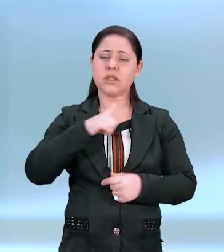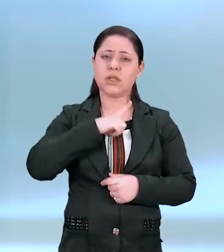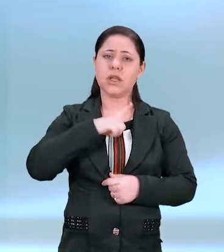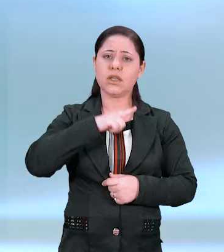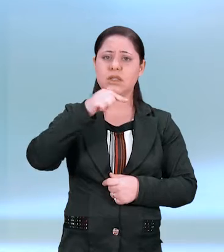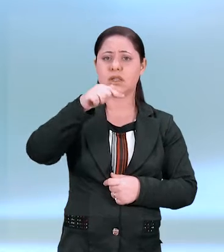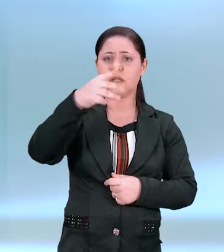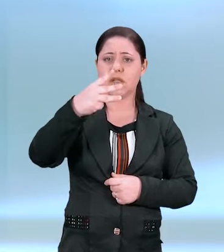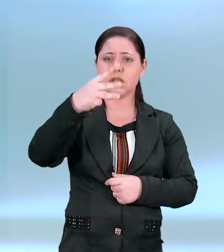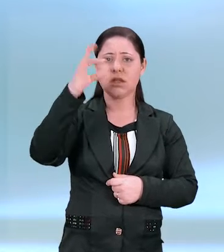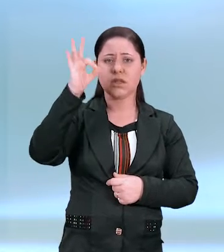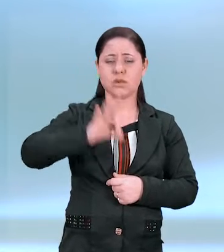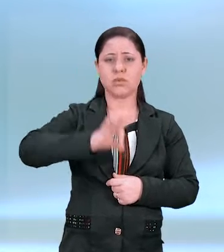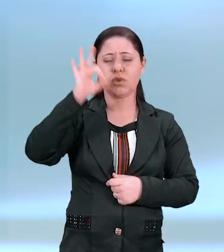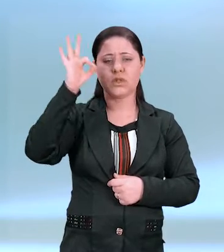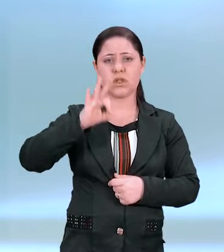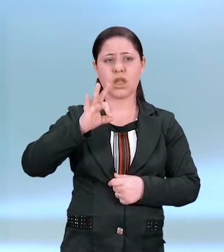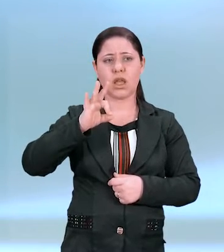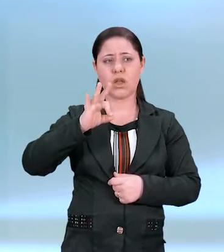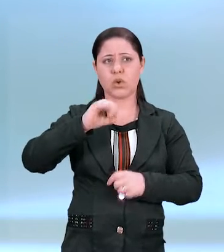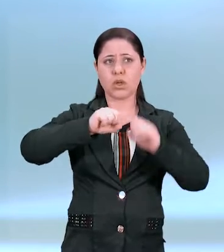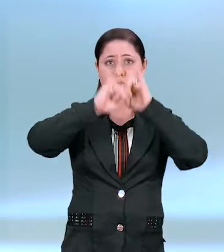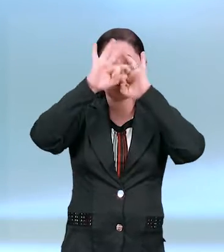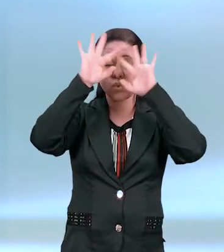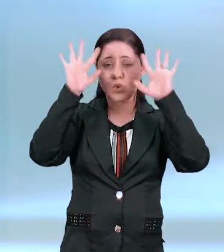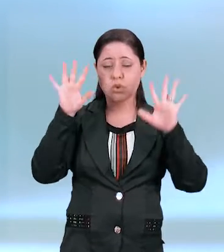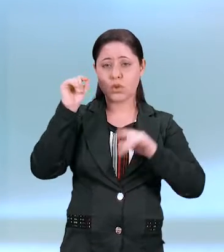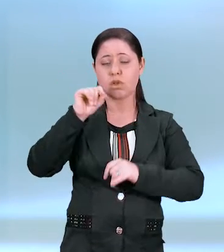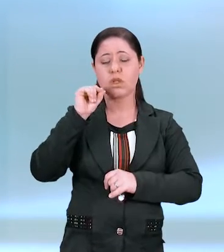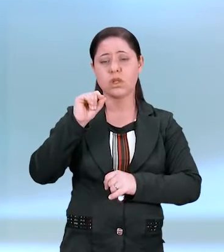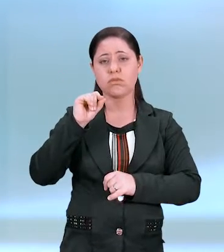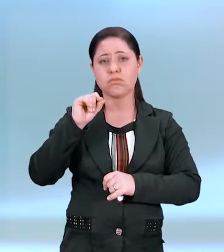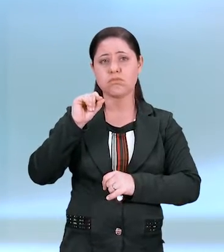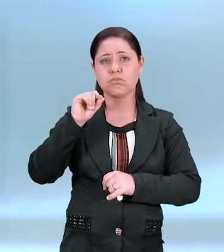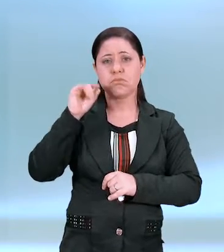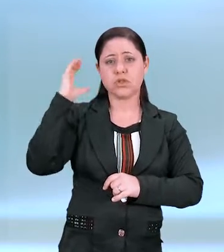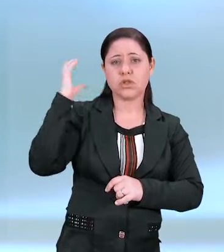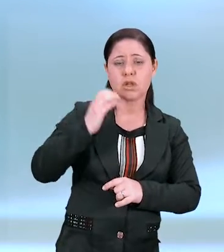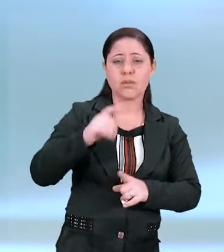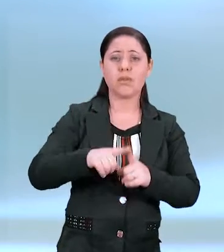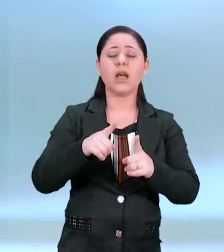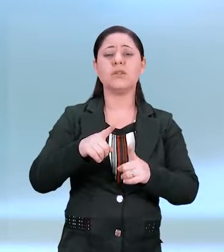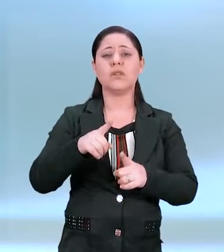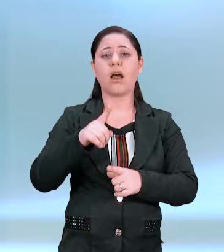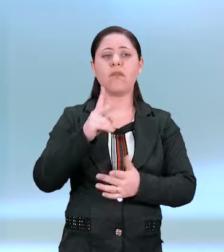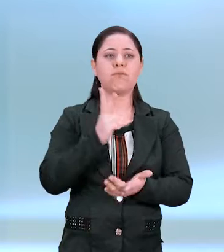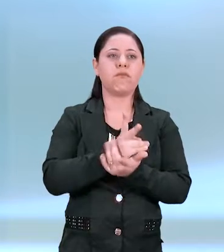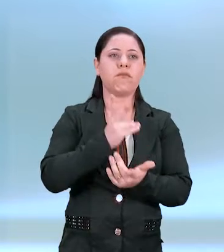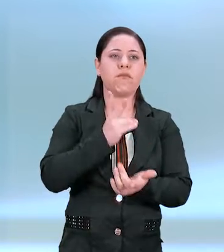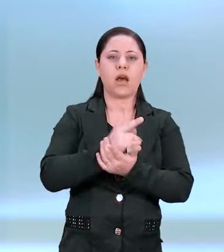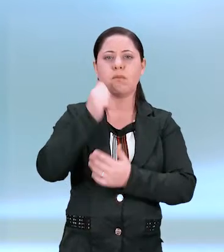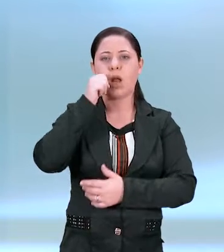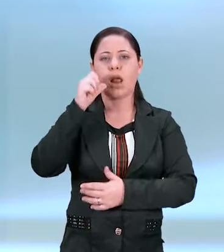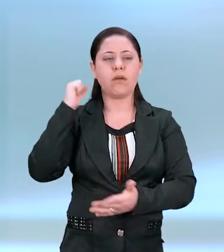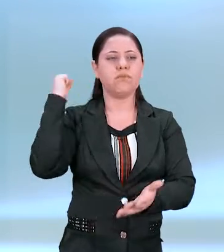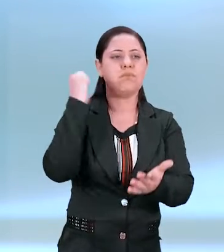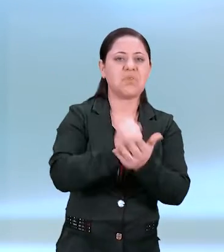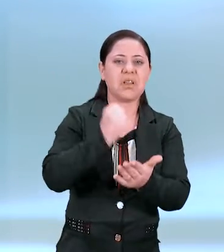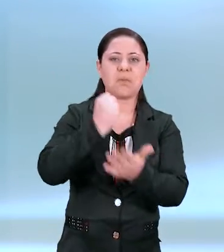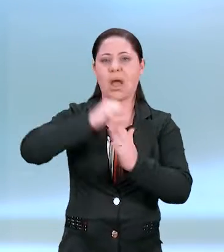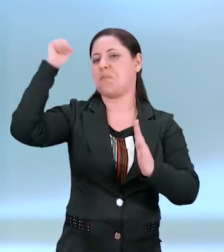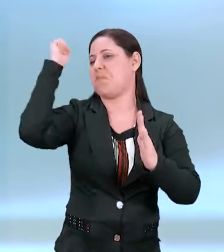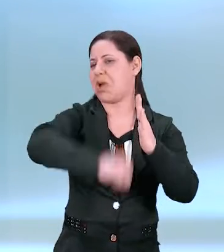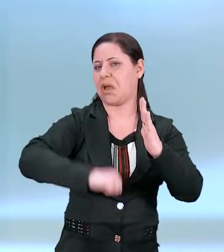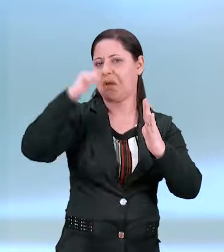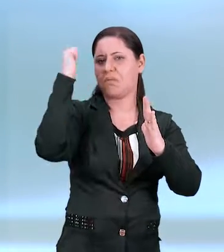os 73% de ilicitação de crimes, menos o feminicídio, que continua as mulheres sendo assassinadas, mortas,